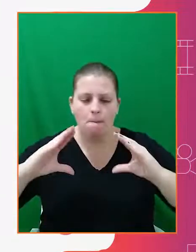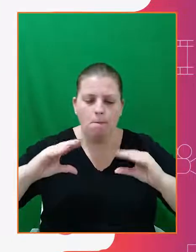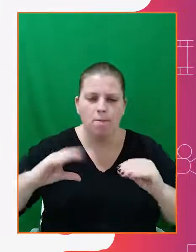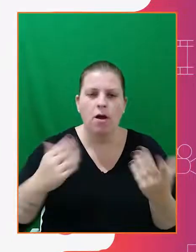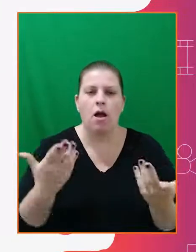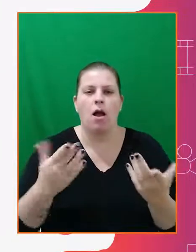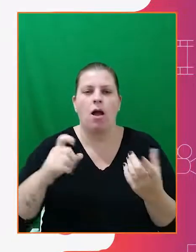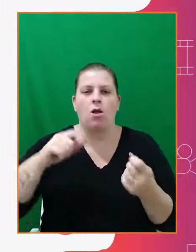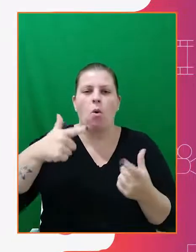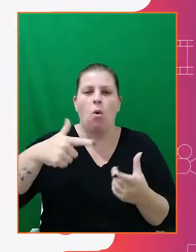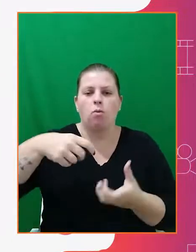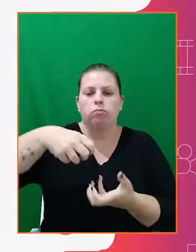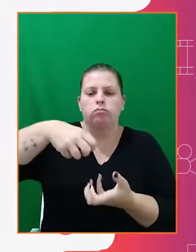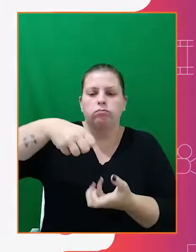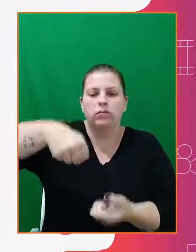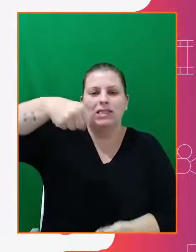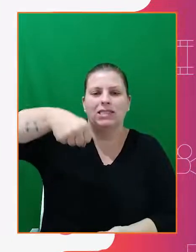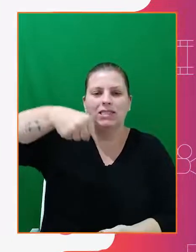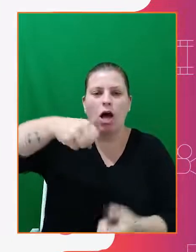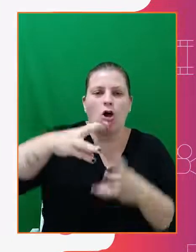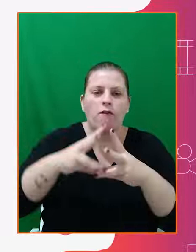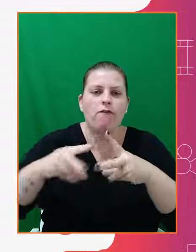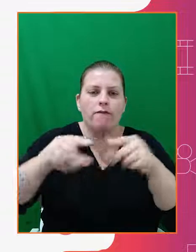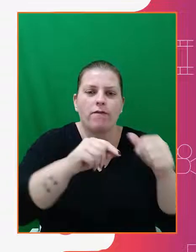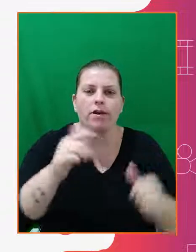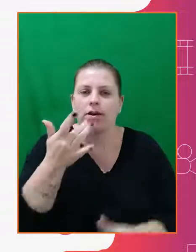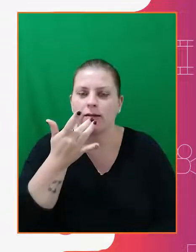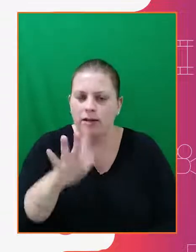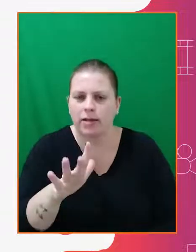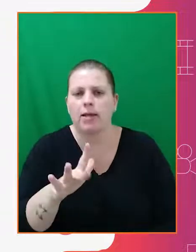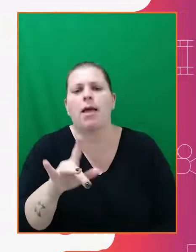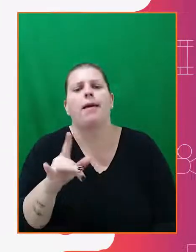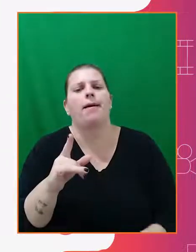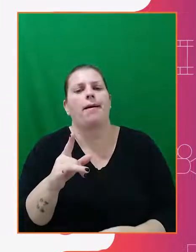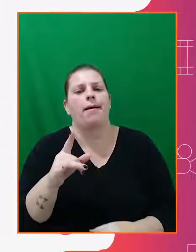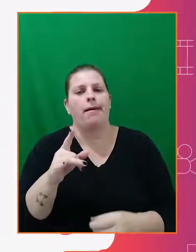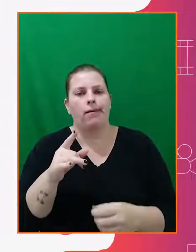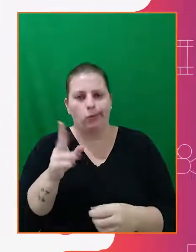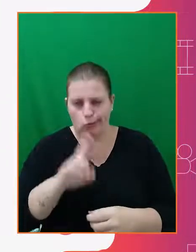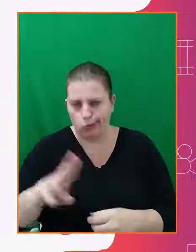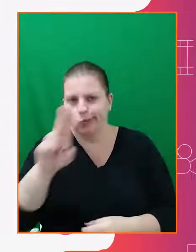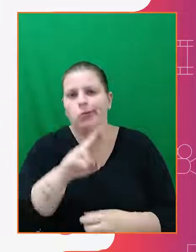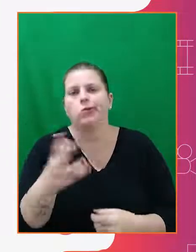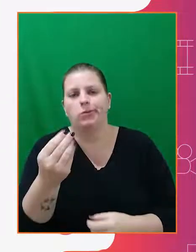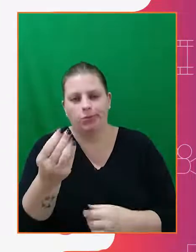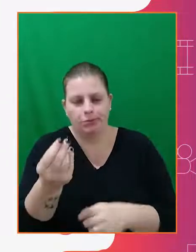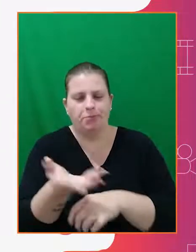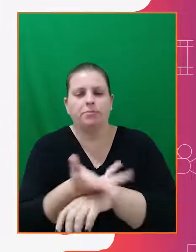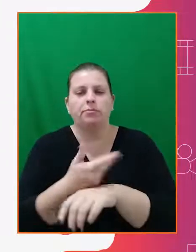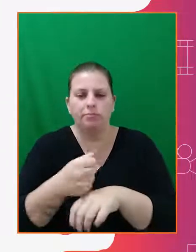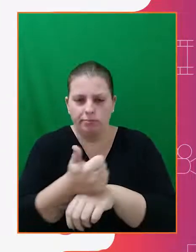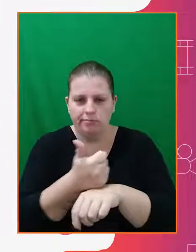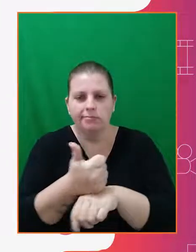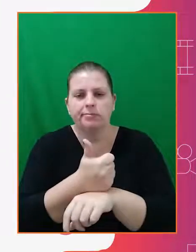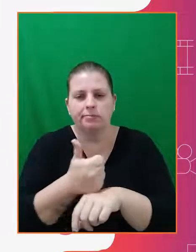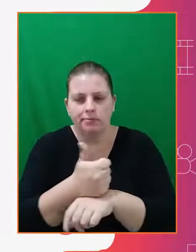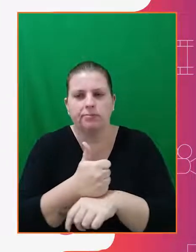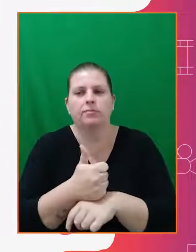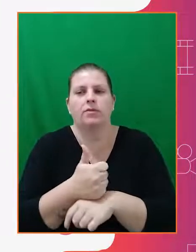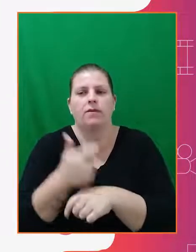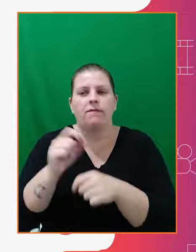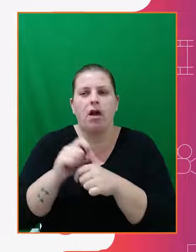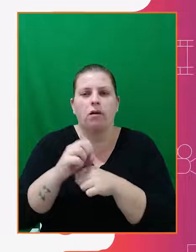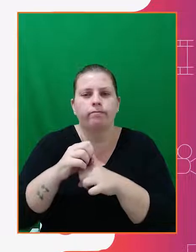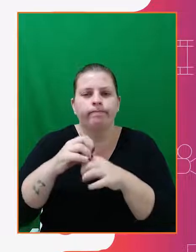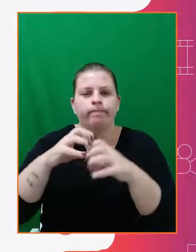exemplo, é bastante comum entre os artistas. Ele força o artista a retratar os volumes de